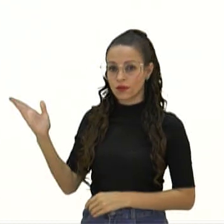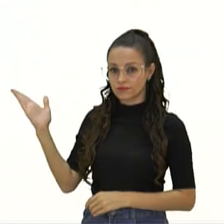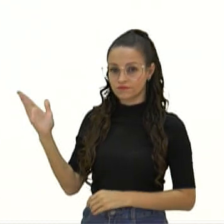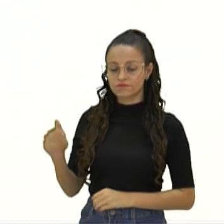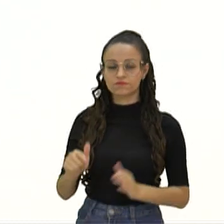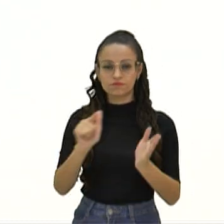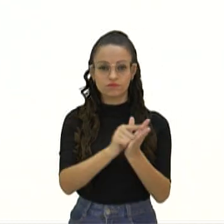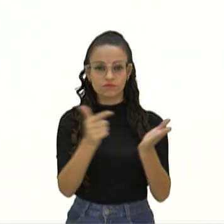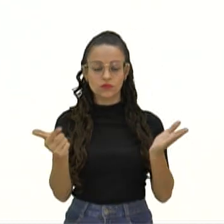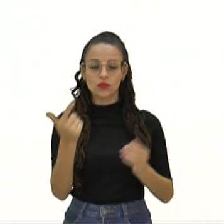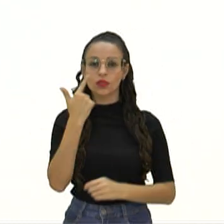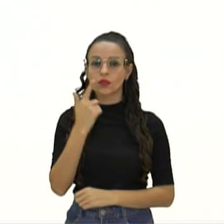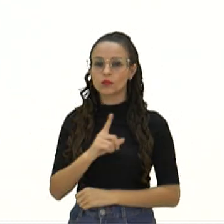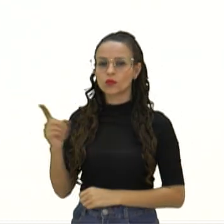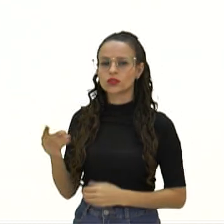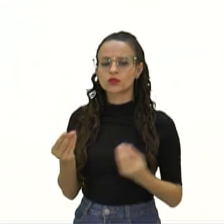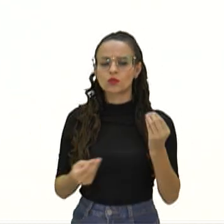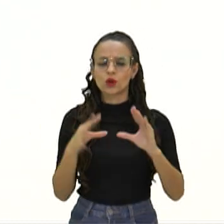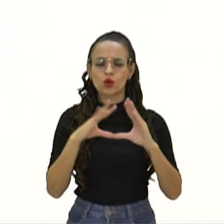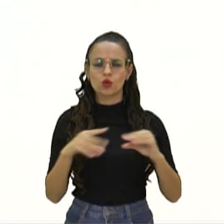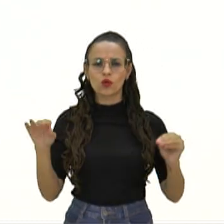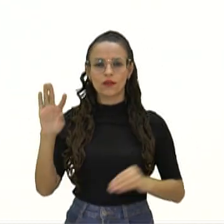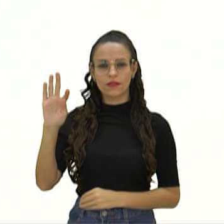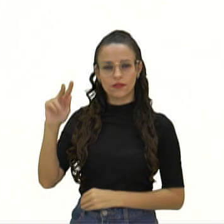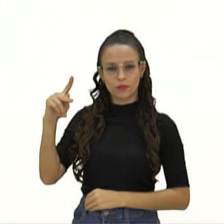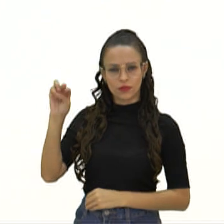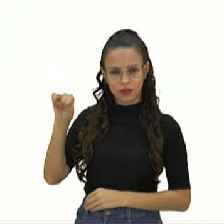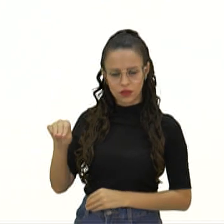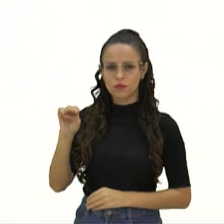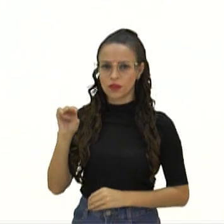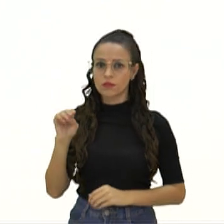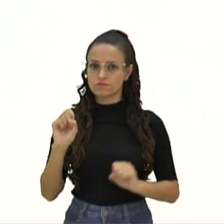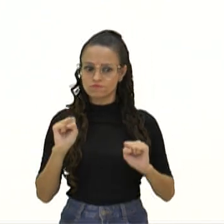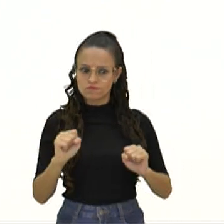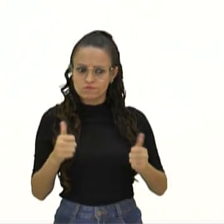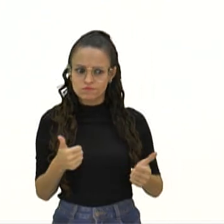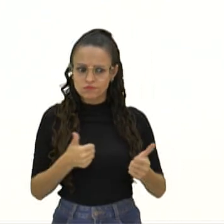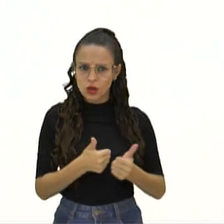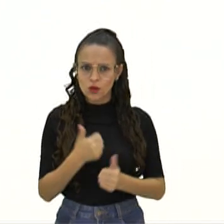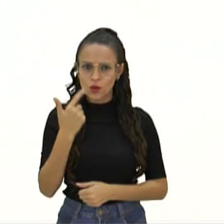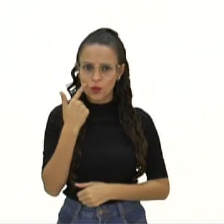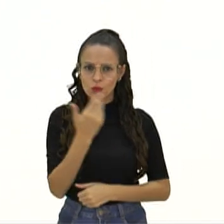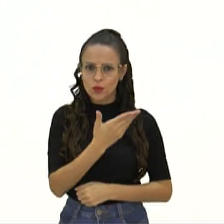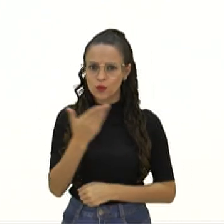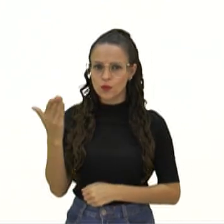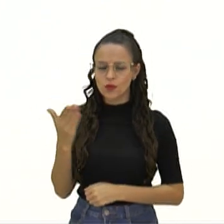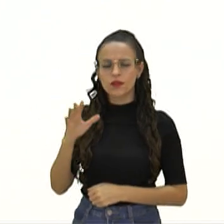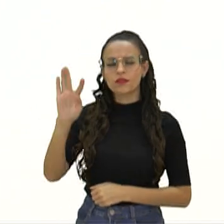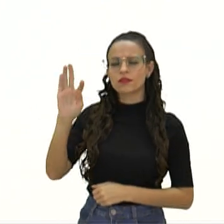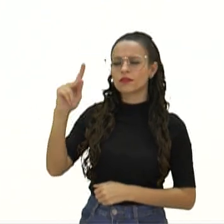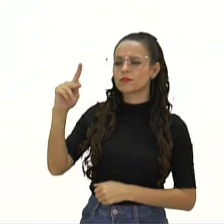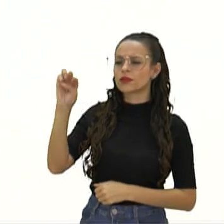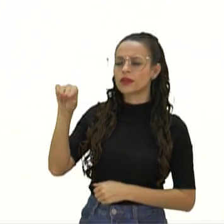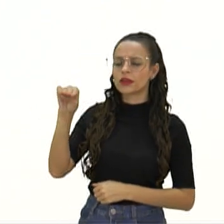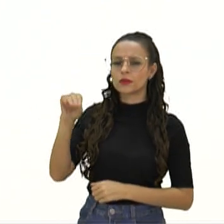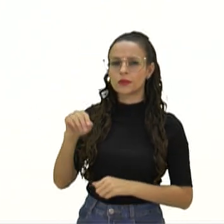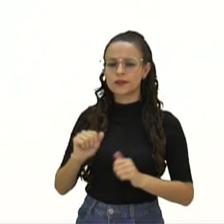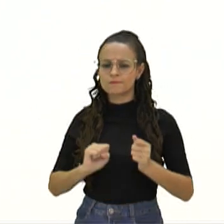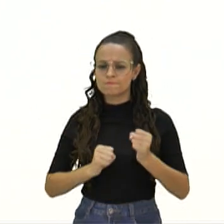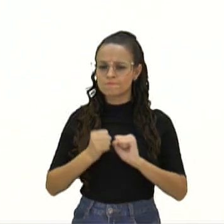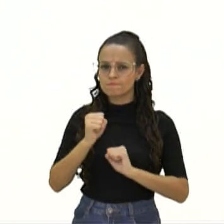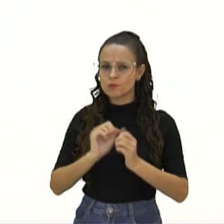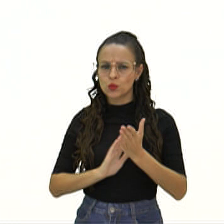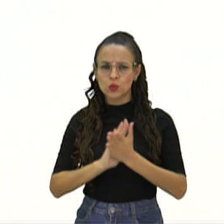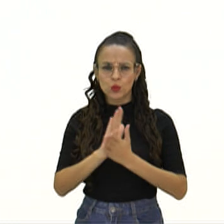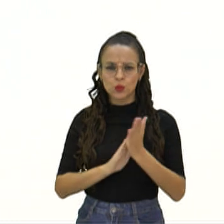né? Falando sobre a cura da TPM, que ela pode estar mais próxima do que você imagina. A TPM seria a tensão pré-menstrual,